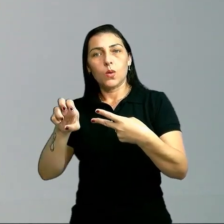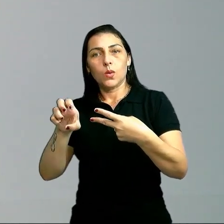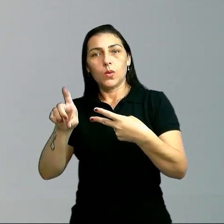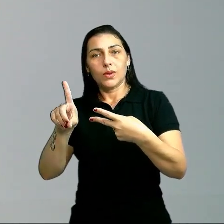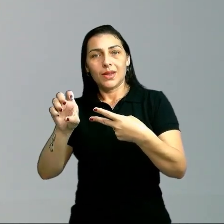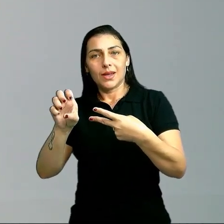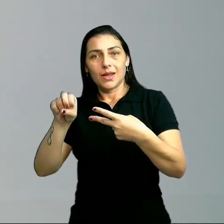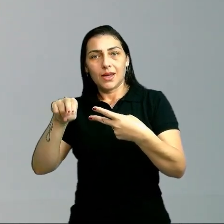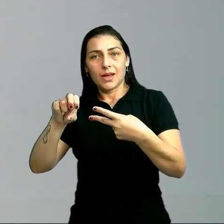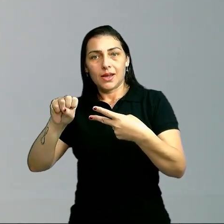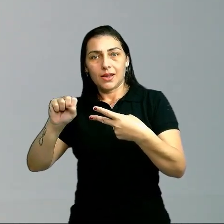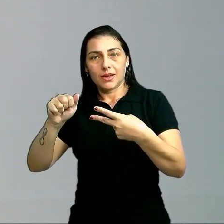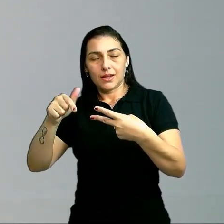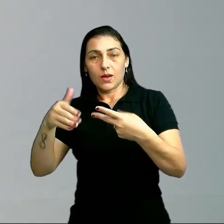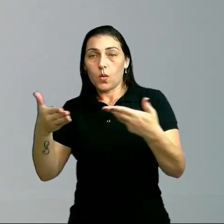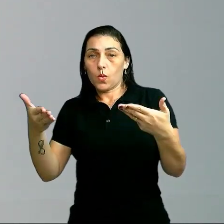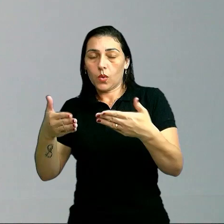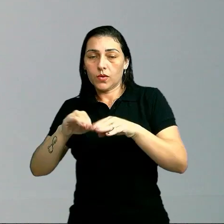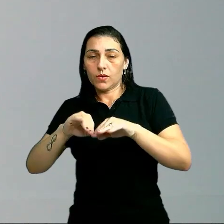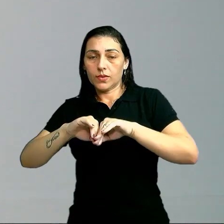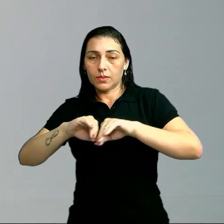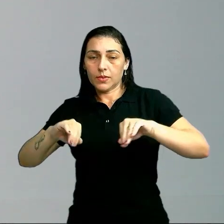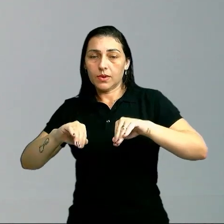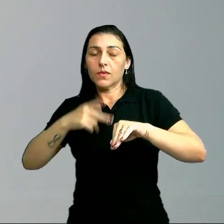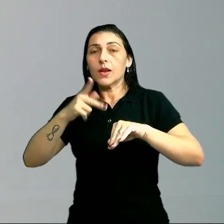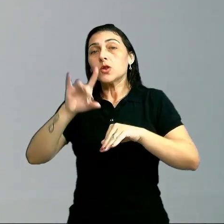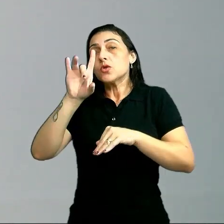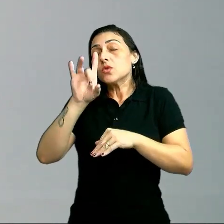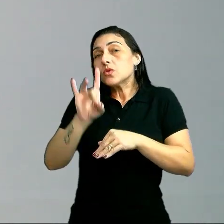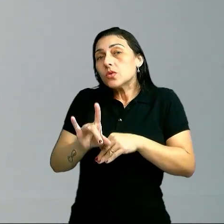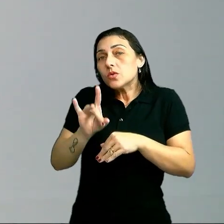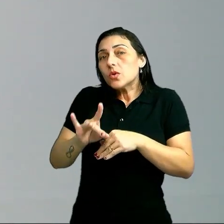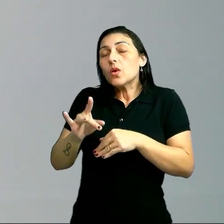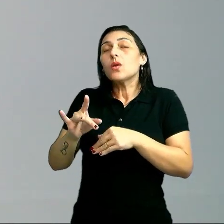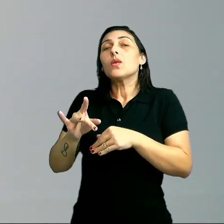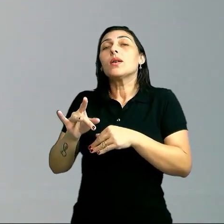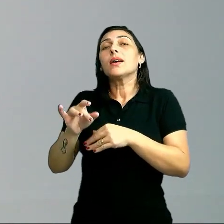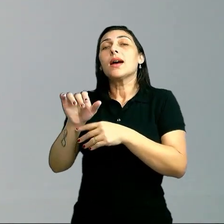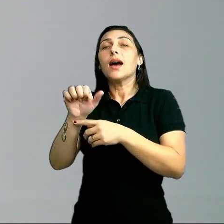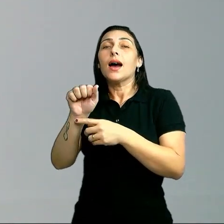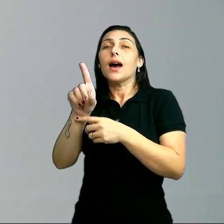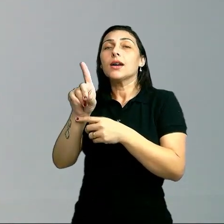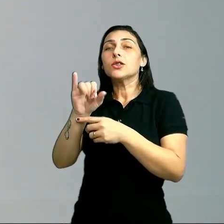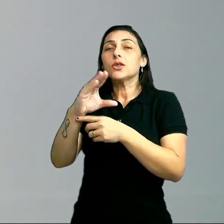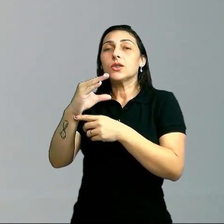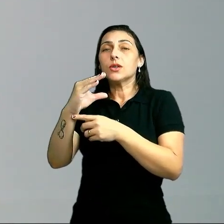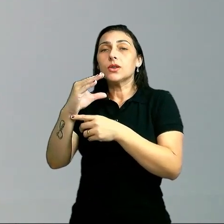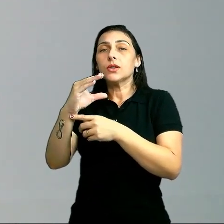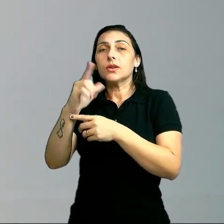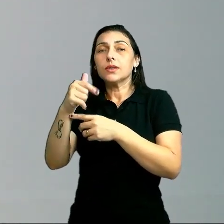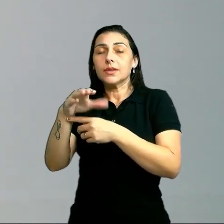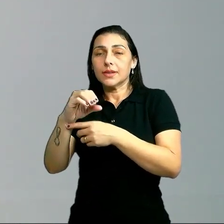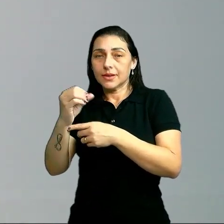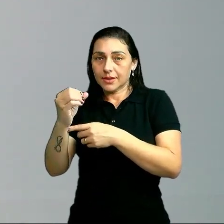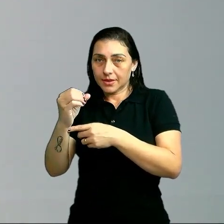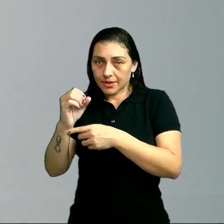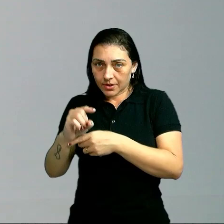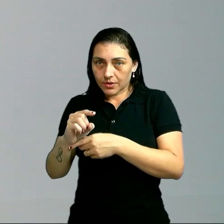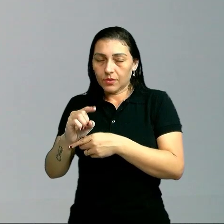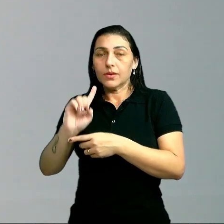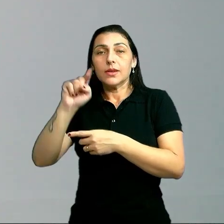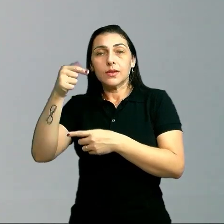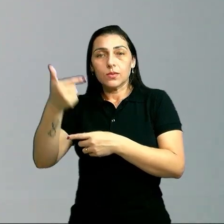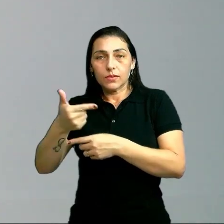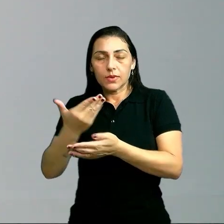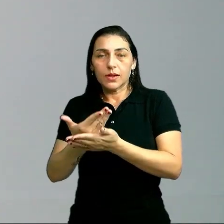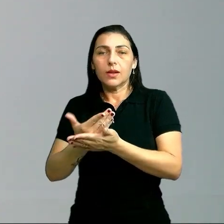Na aula de hoje eu vou separar apenas para nós falarmos a respeito dos polímeros de adição e fica para a segunda parte dessa aula os polímeros